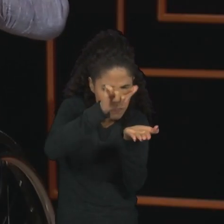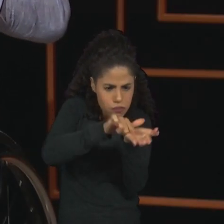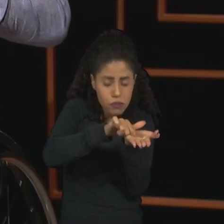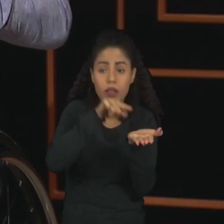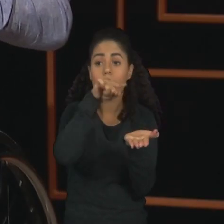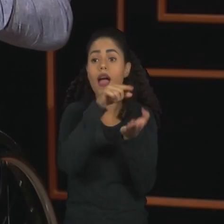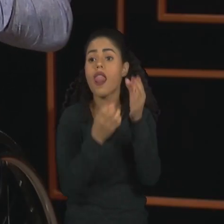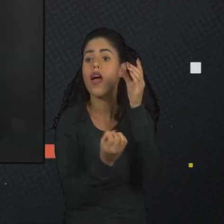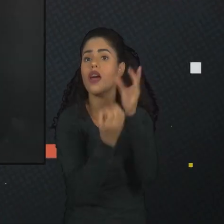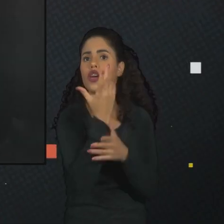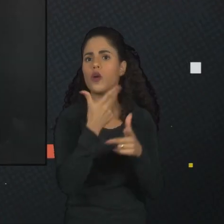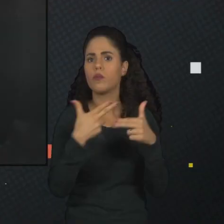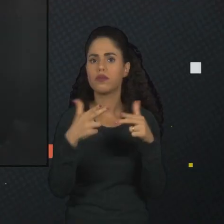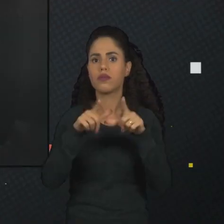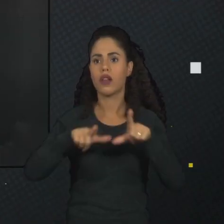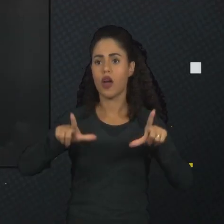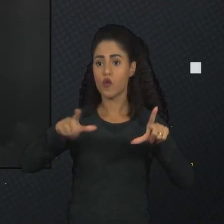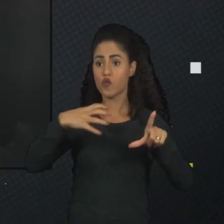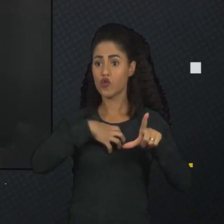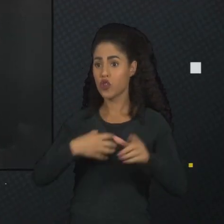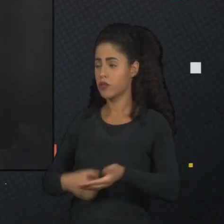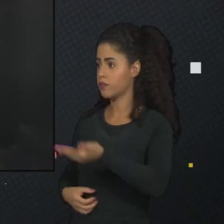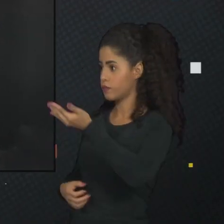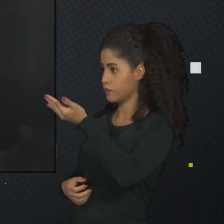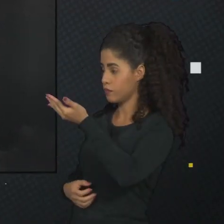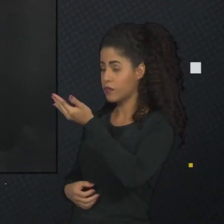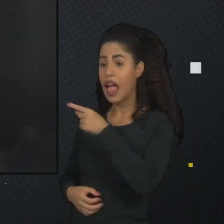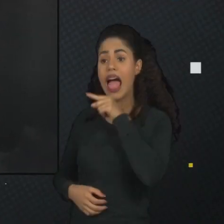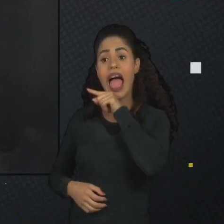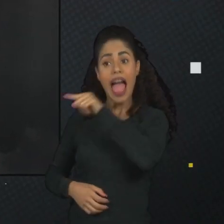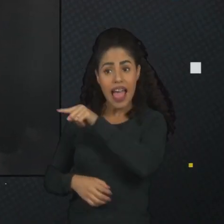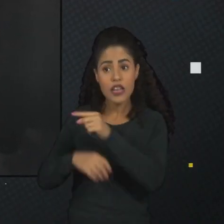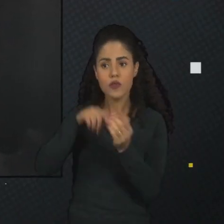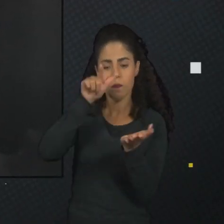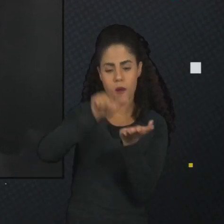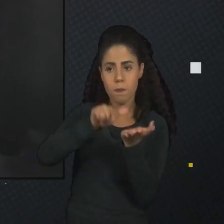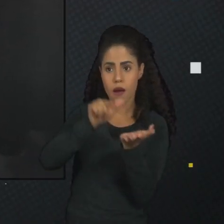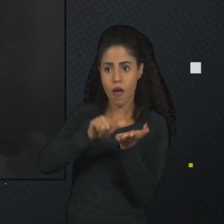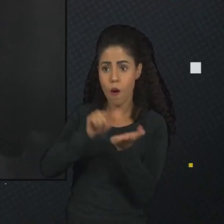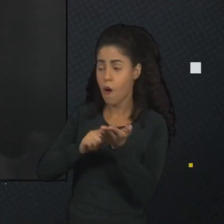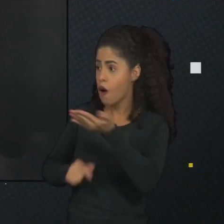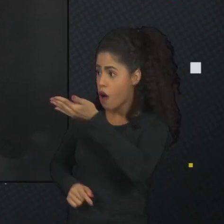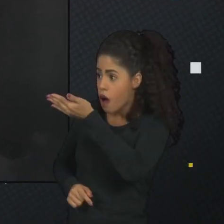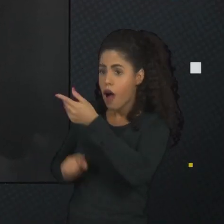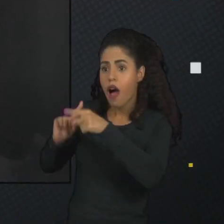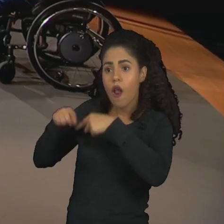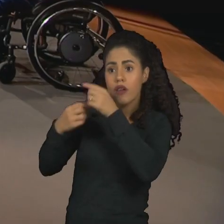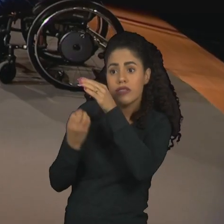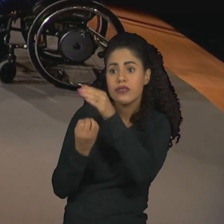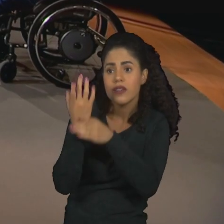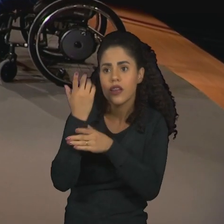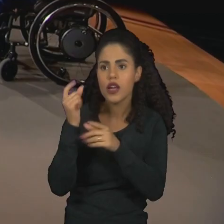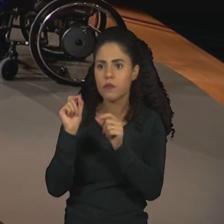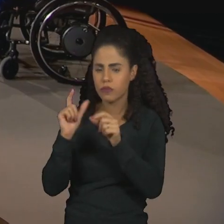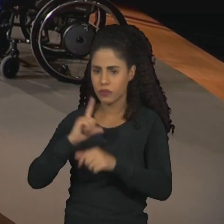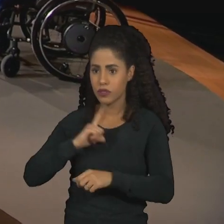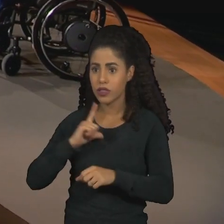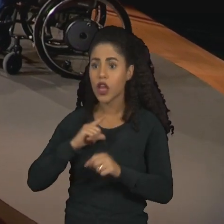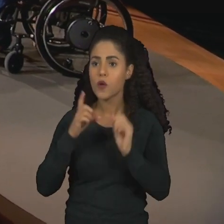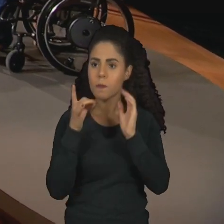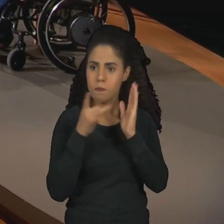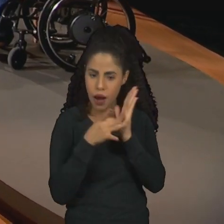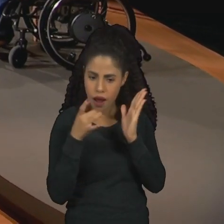ela fez a série de papéis. Esses papéis depois nós fomos fazer as gravuras, gravura em